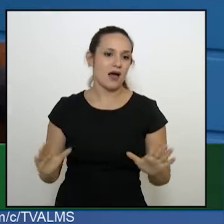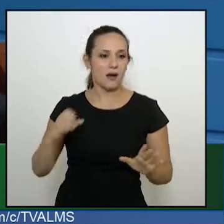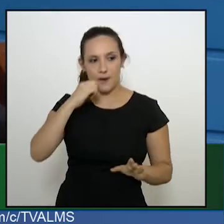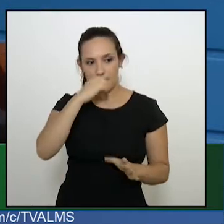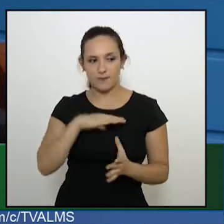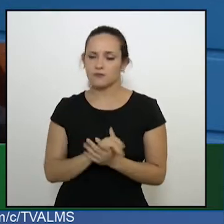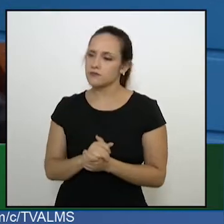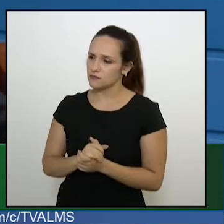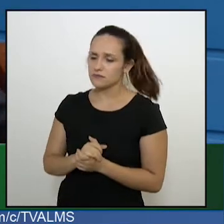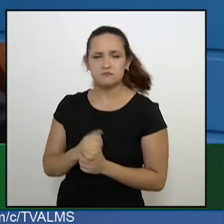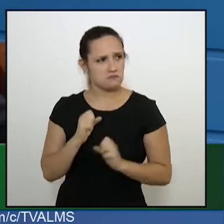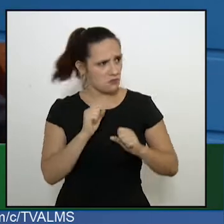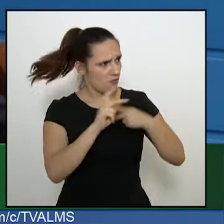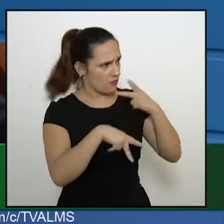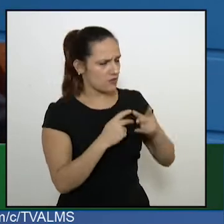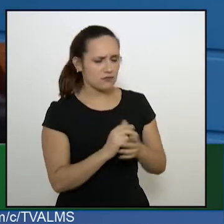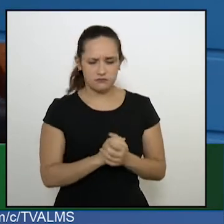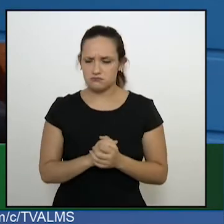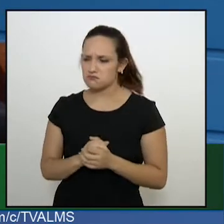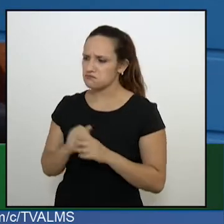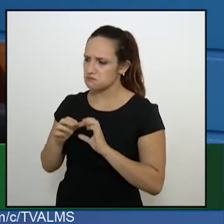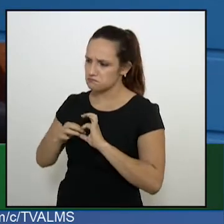Permite uma parte? Com certeza.